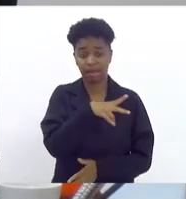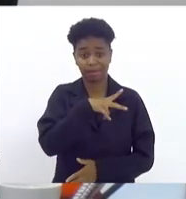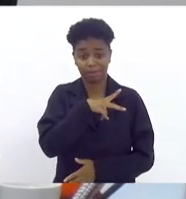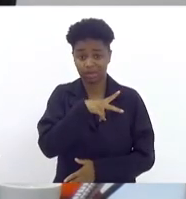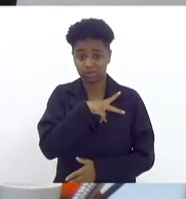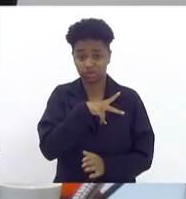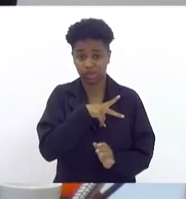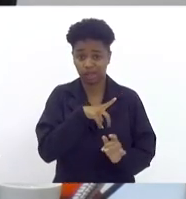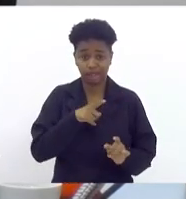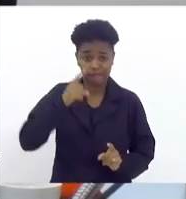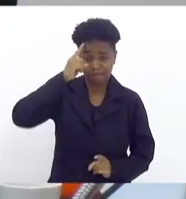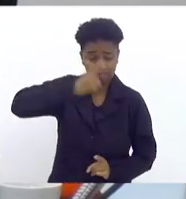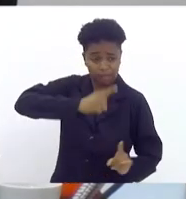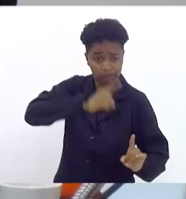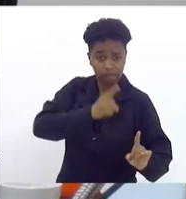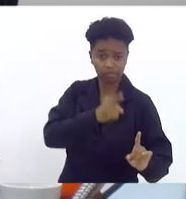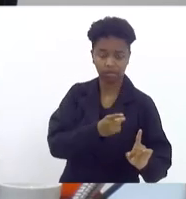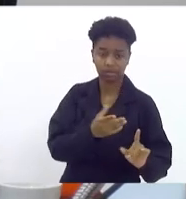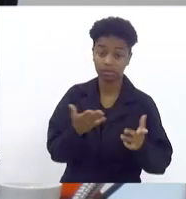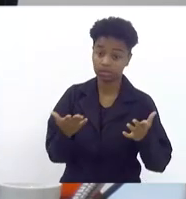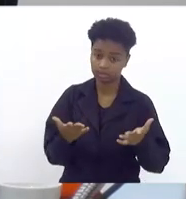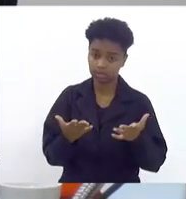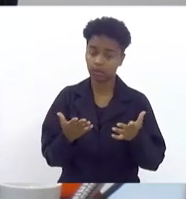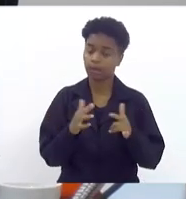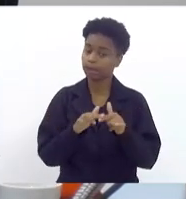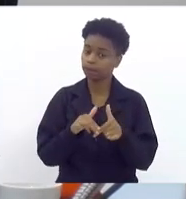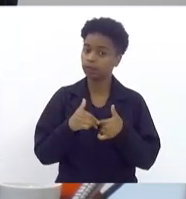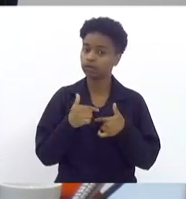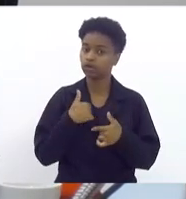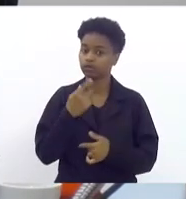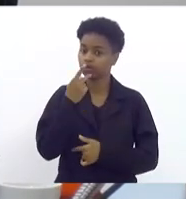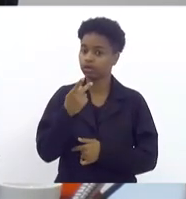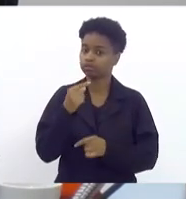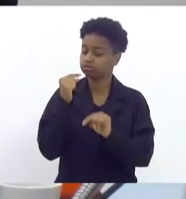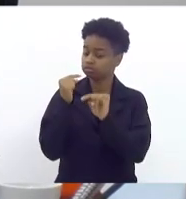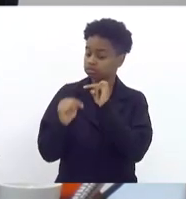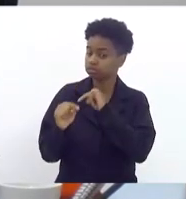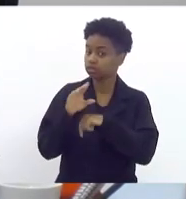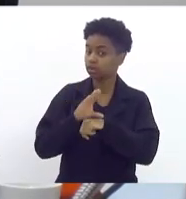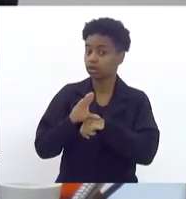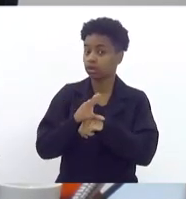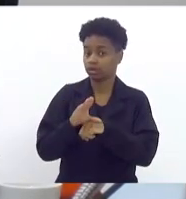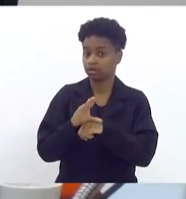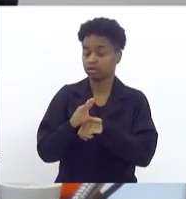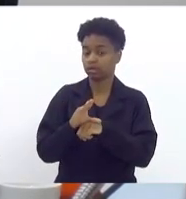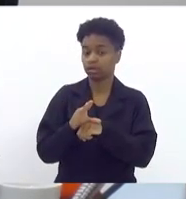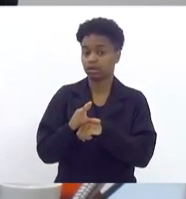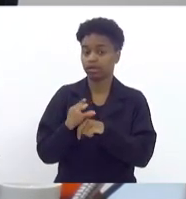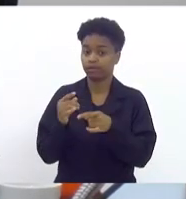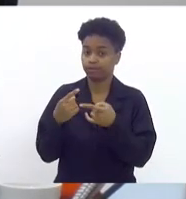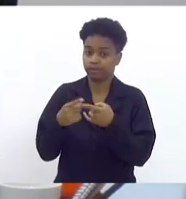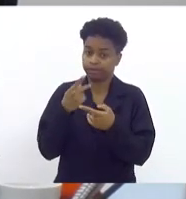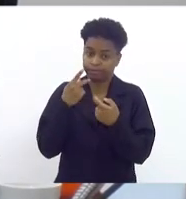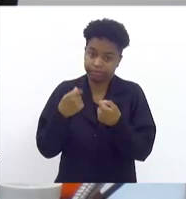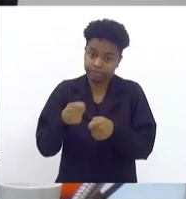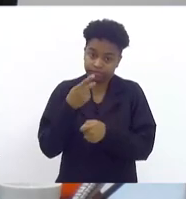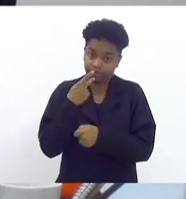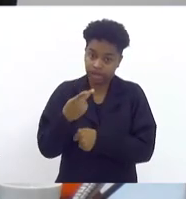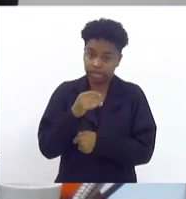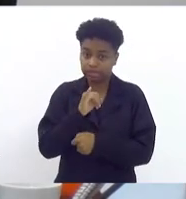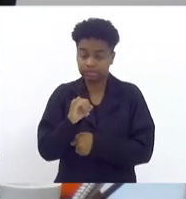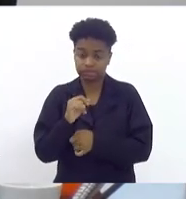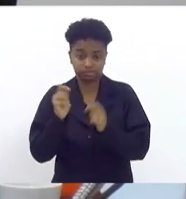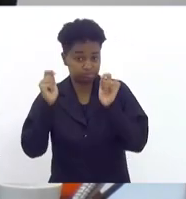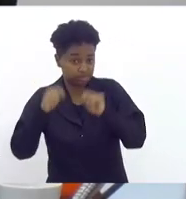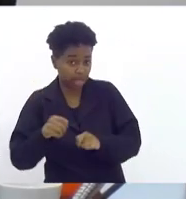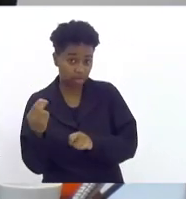propriedade privada. É nesse aspecto de constitucionalidade que a gente tem que falar do mérito do projeto que me